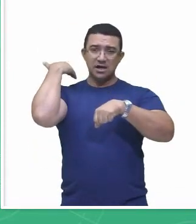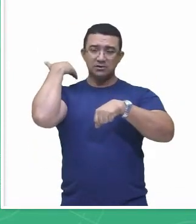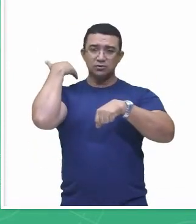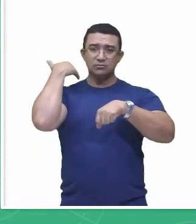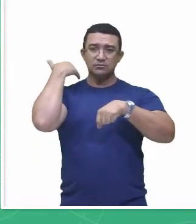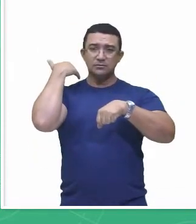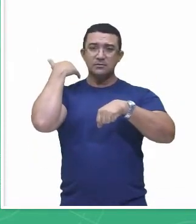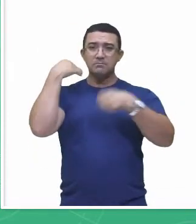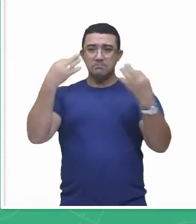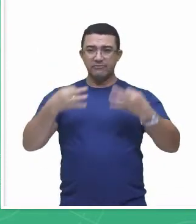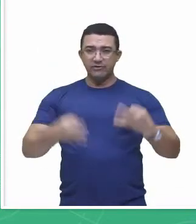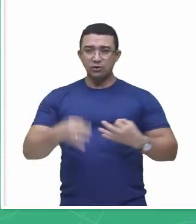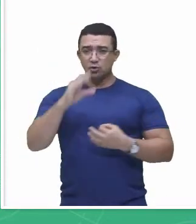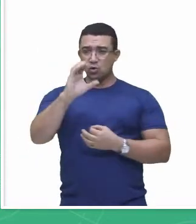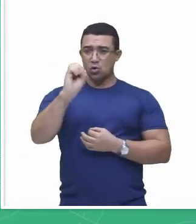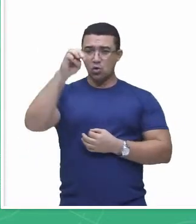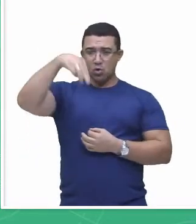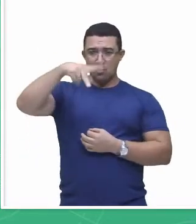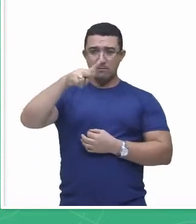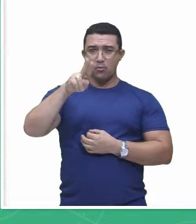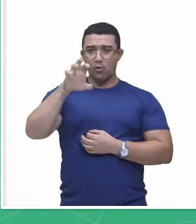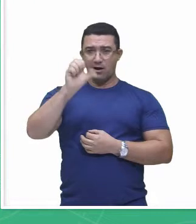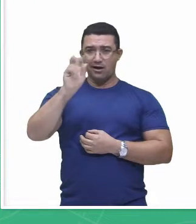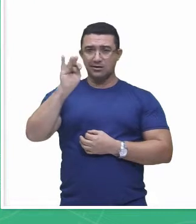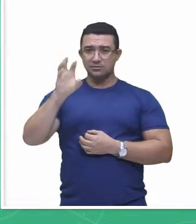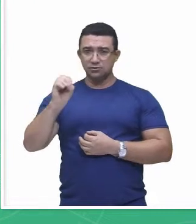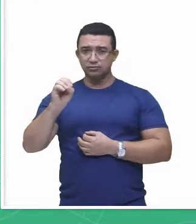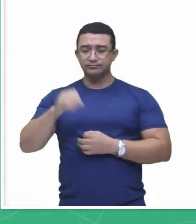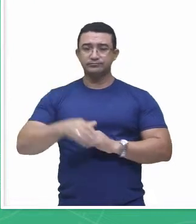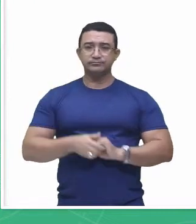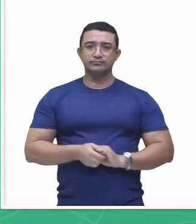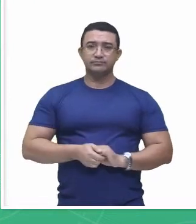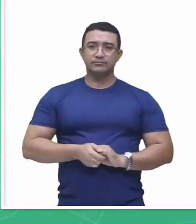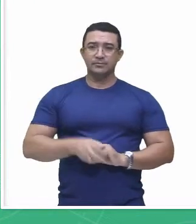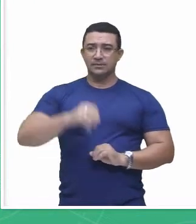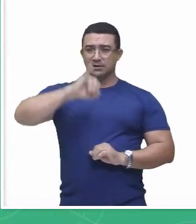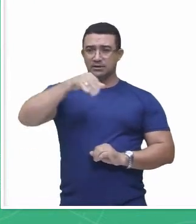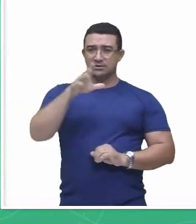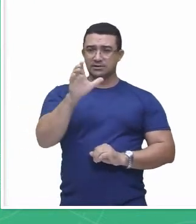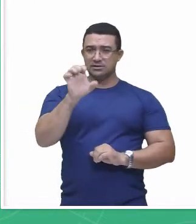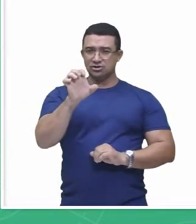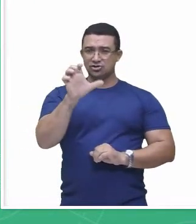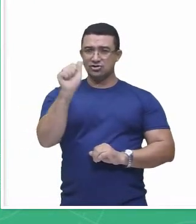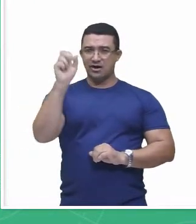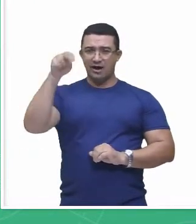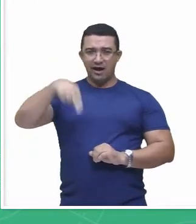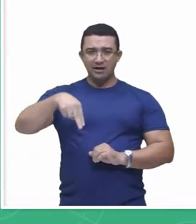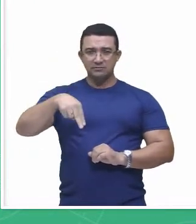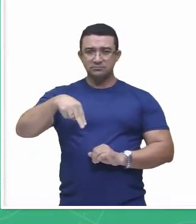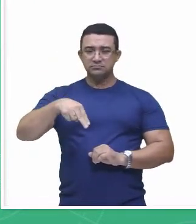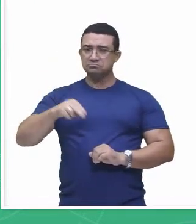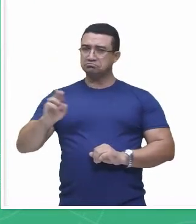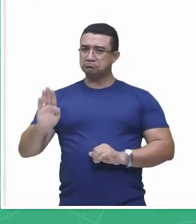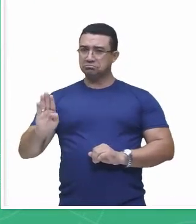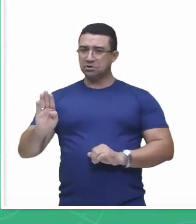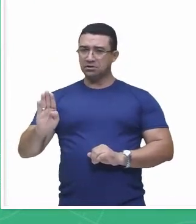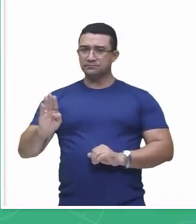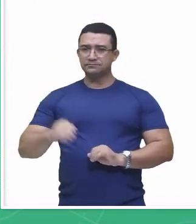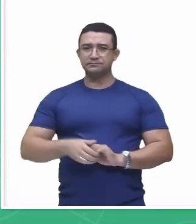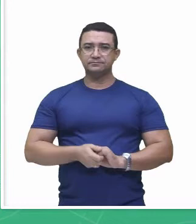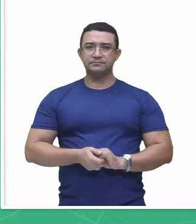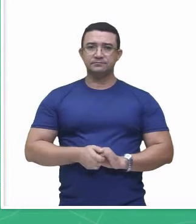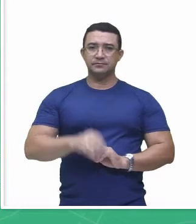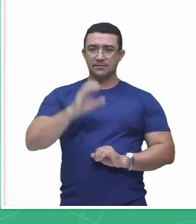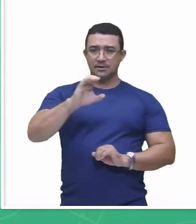alunos. Aqui o Jean disse que é a letra D. Será que é se quedó solo em casa? Vamos lá. A